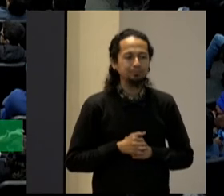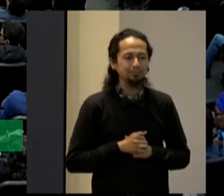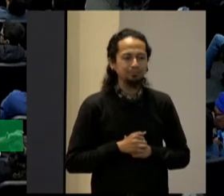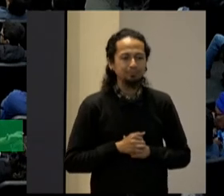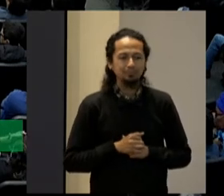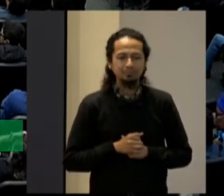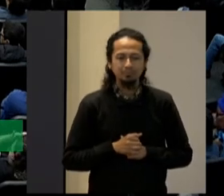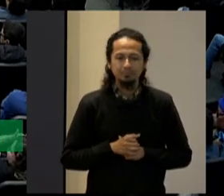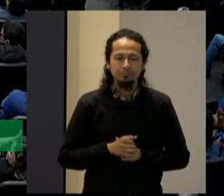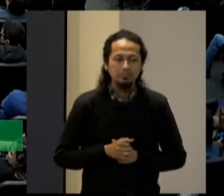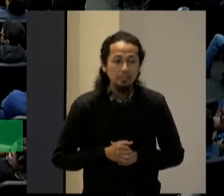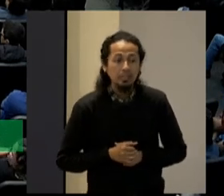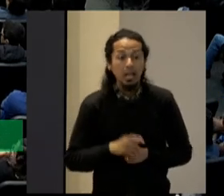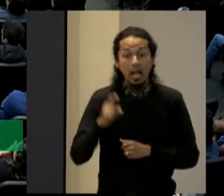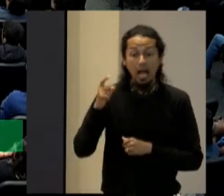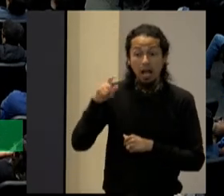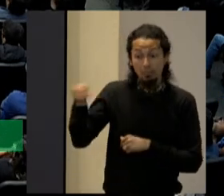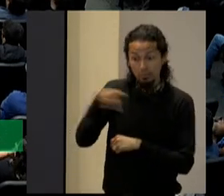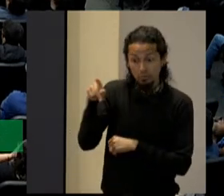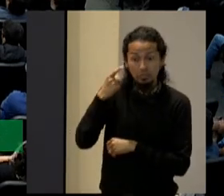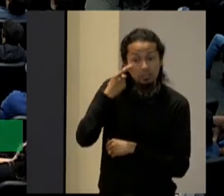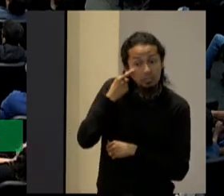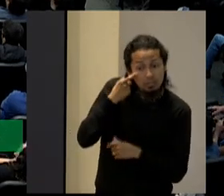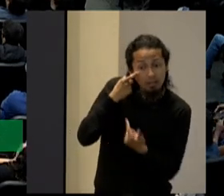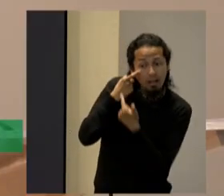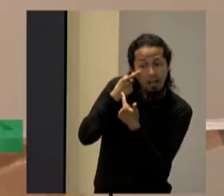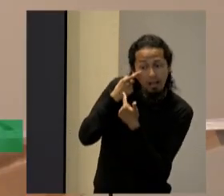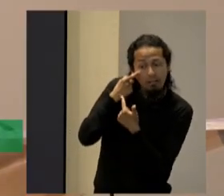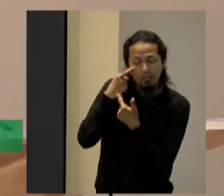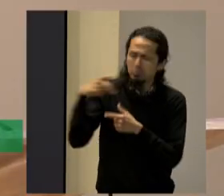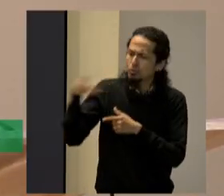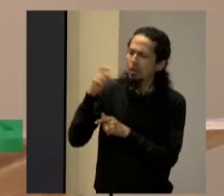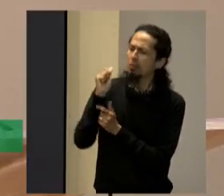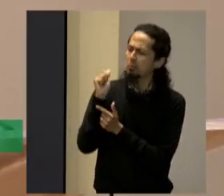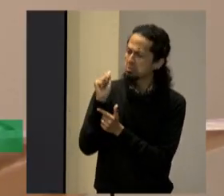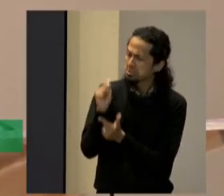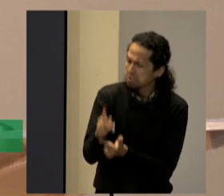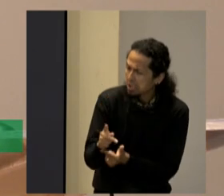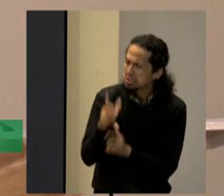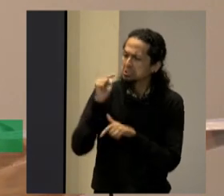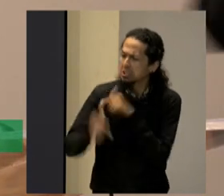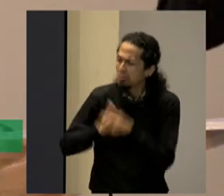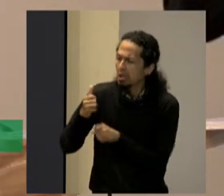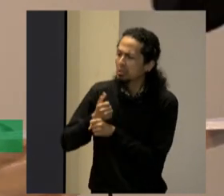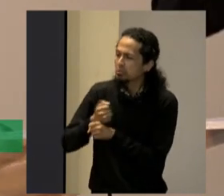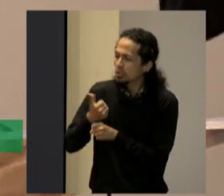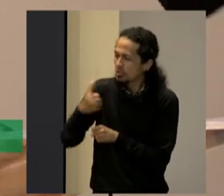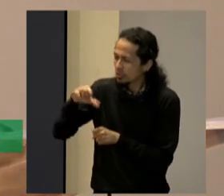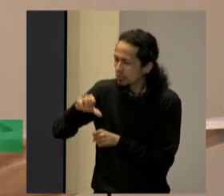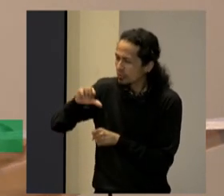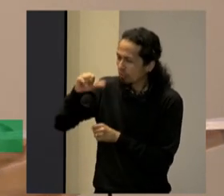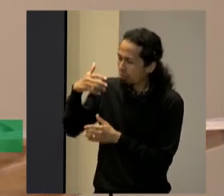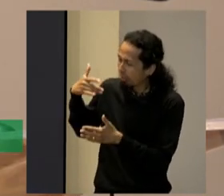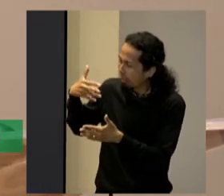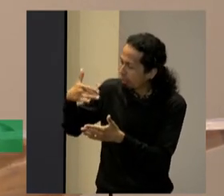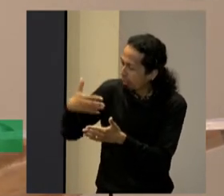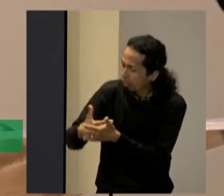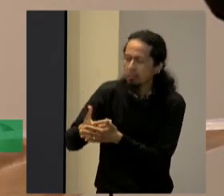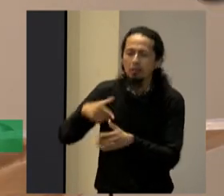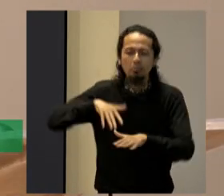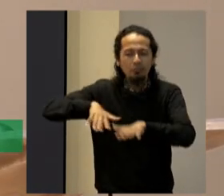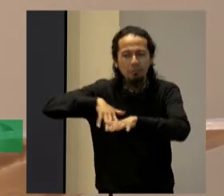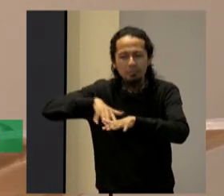A professora Jerusy Romão é professora aposentada, atua desde 1984 no movimento negro